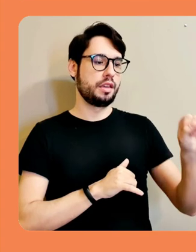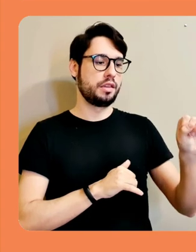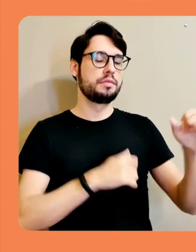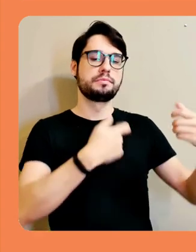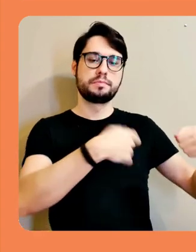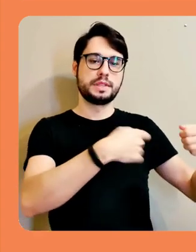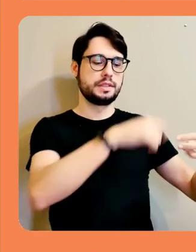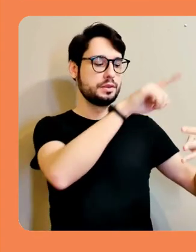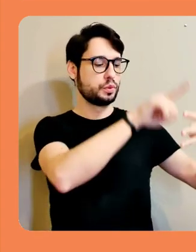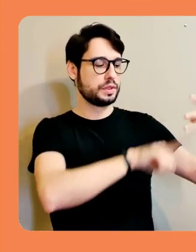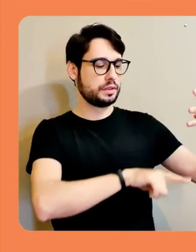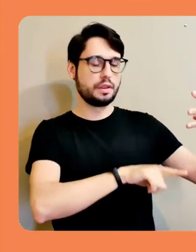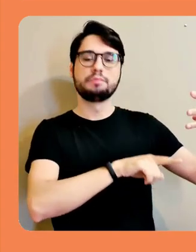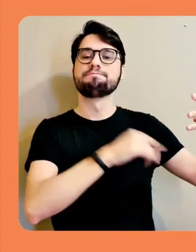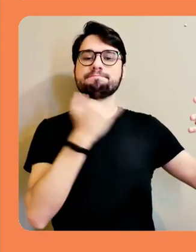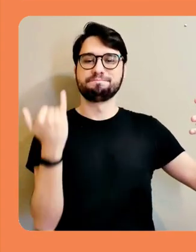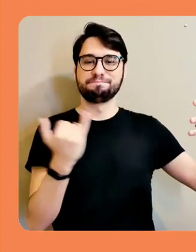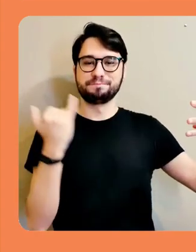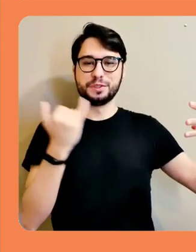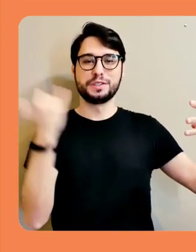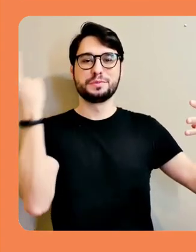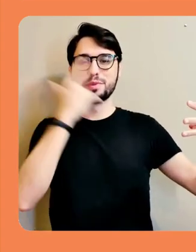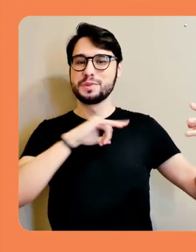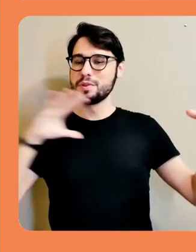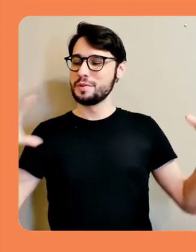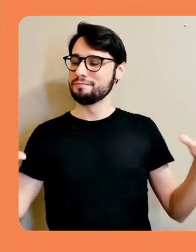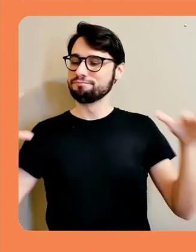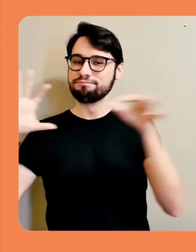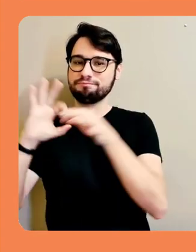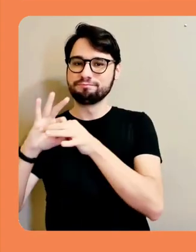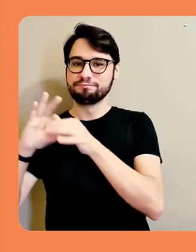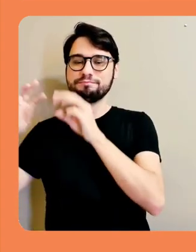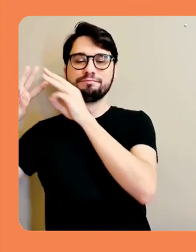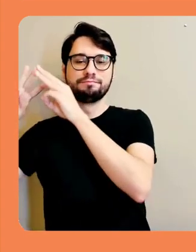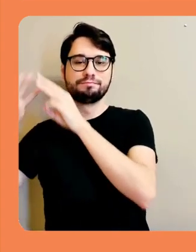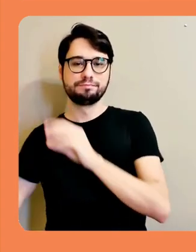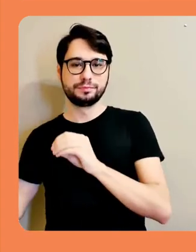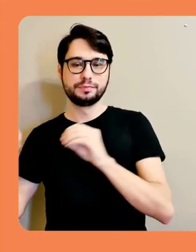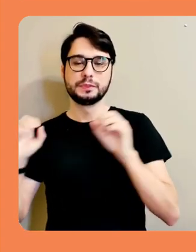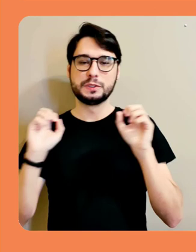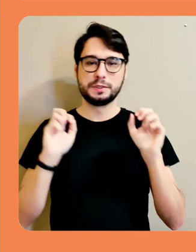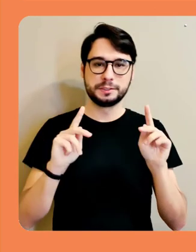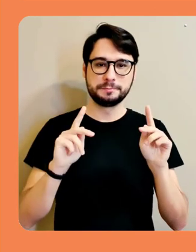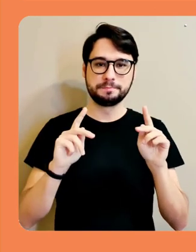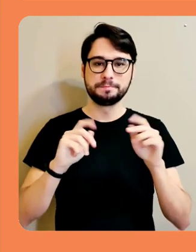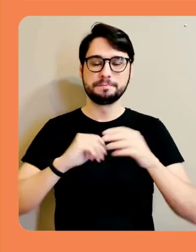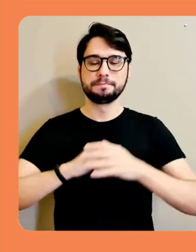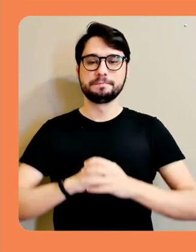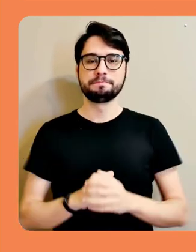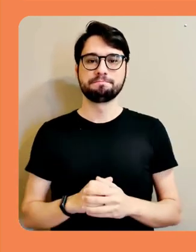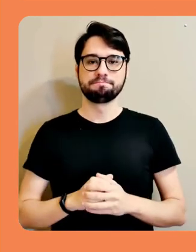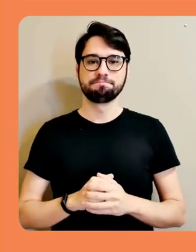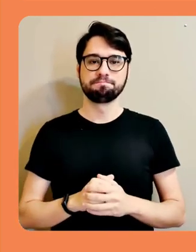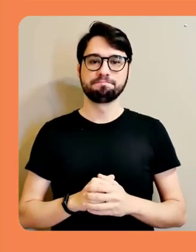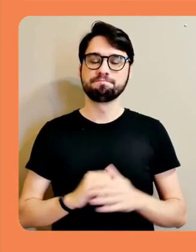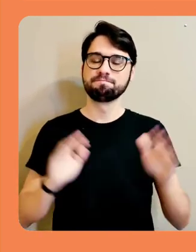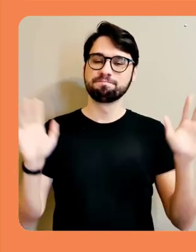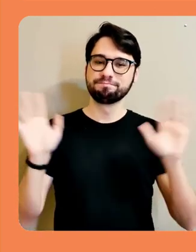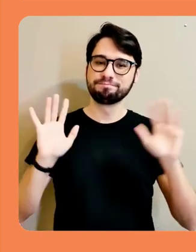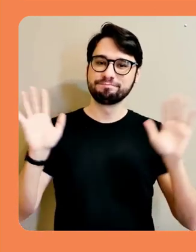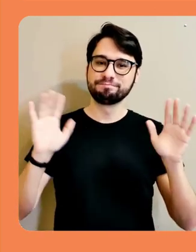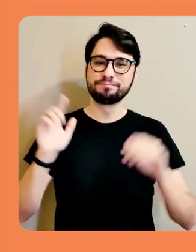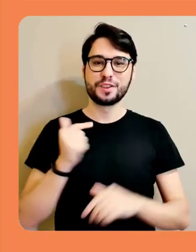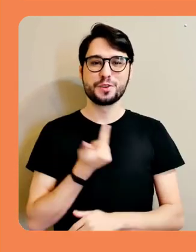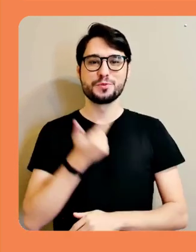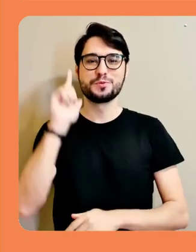integração aí só você buscar por essas três informações na sua ferramenta eu